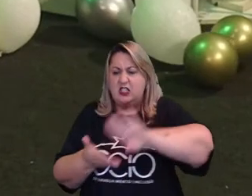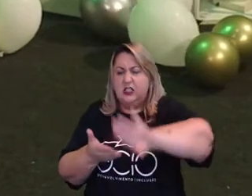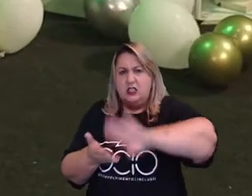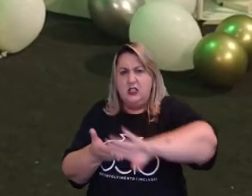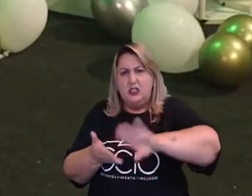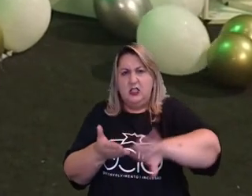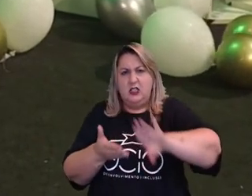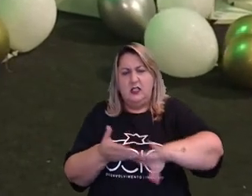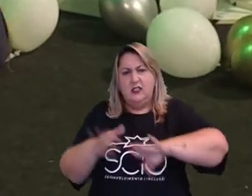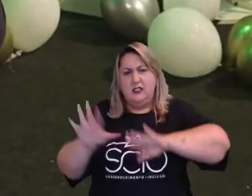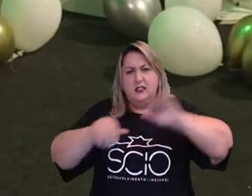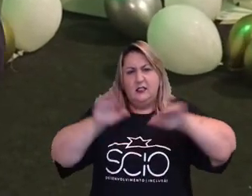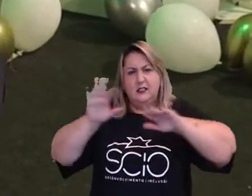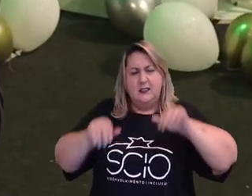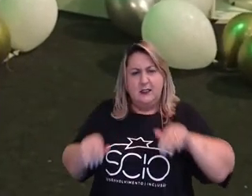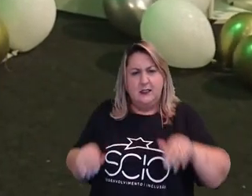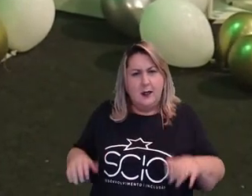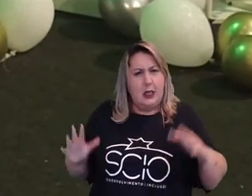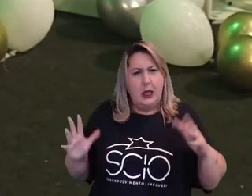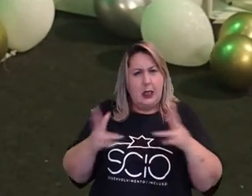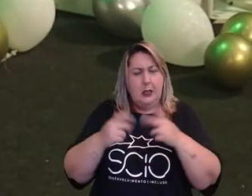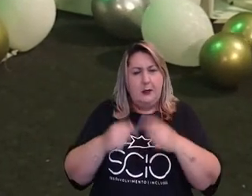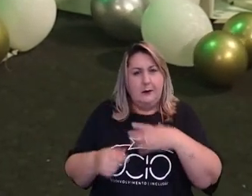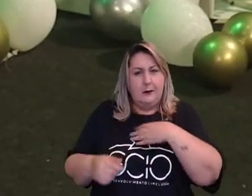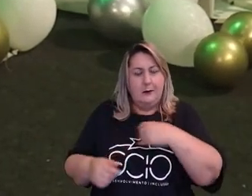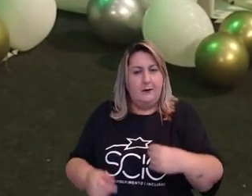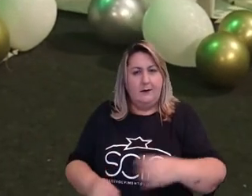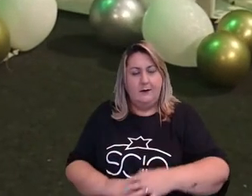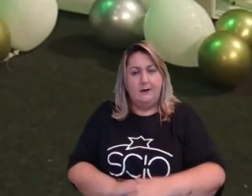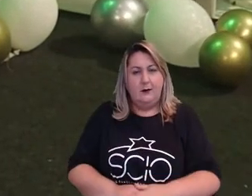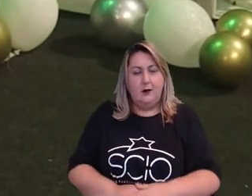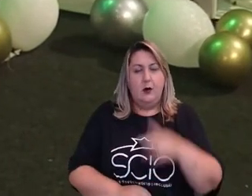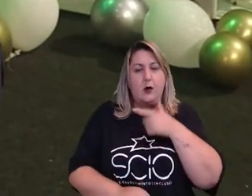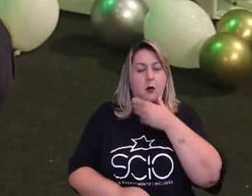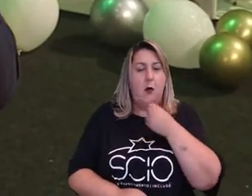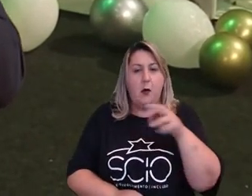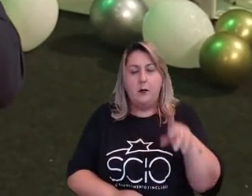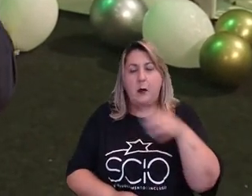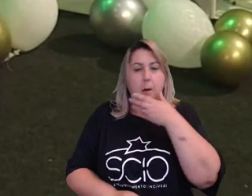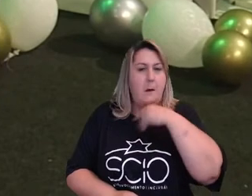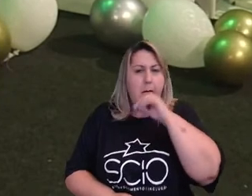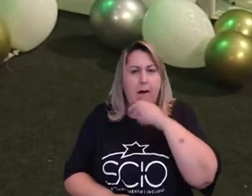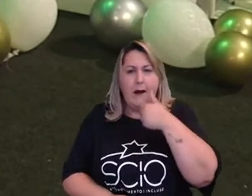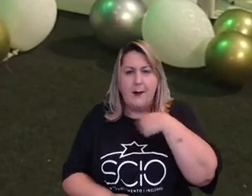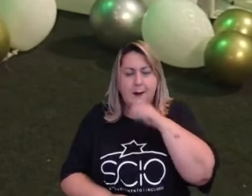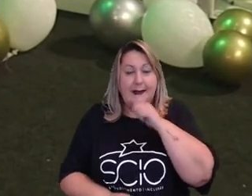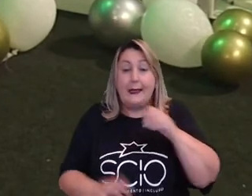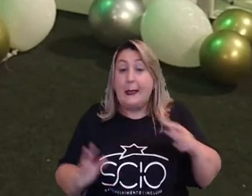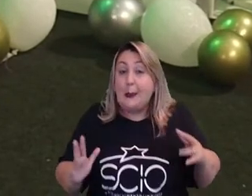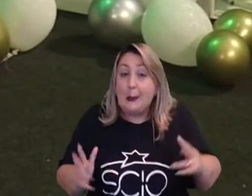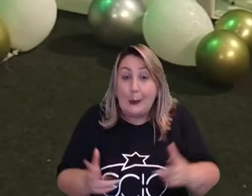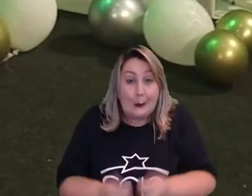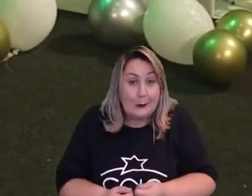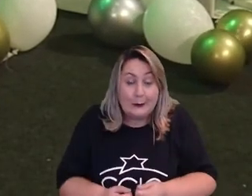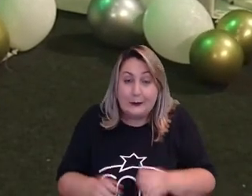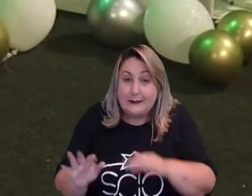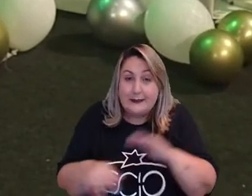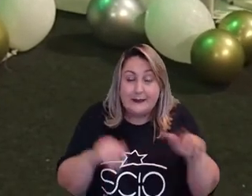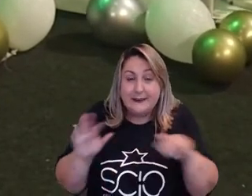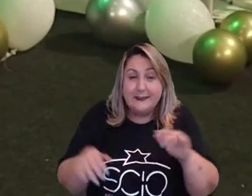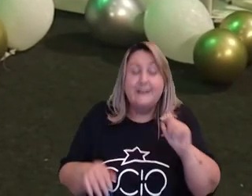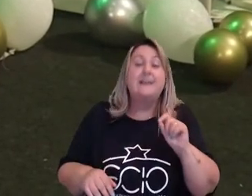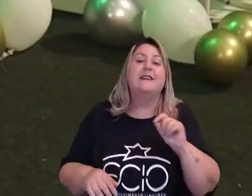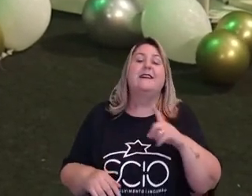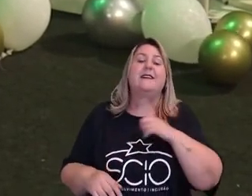de centro, vai chamar a patroa, o patrão, o filhão, a filhona, o irmão, a irmã, o pai, a mãe. Enfim, quem está aí com